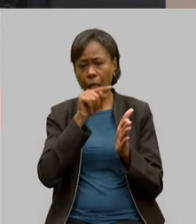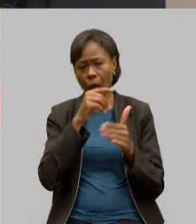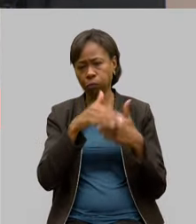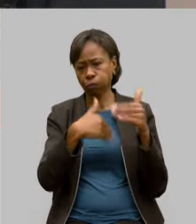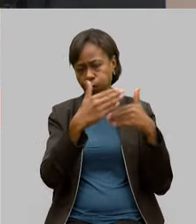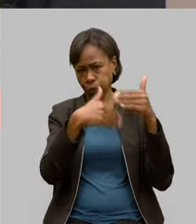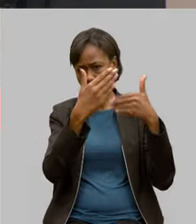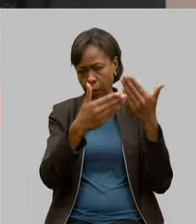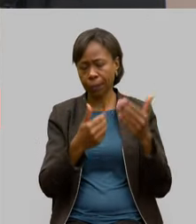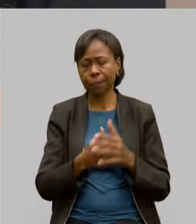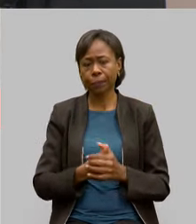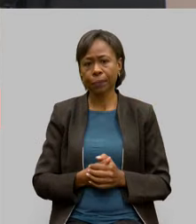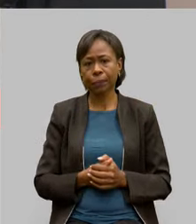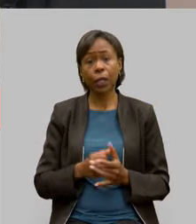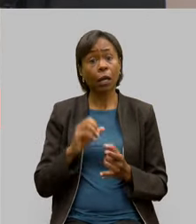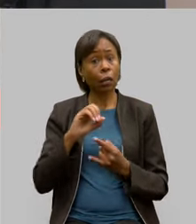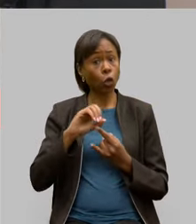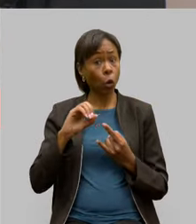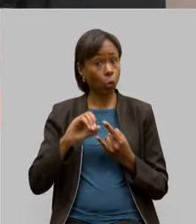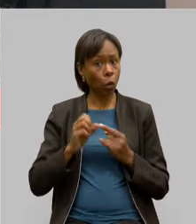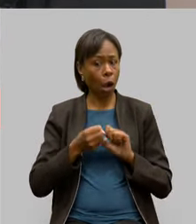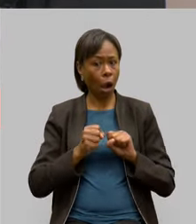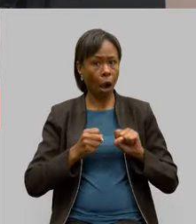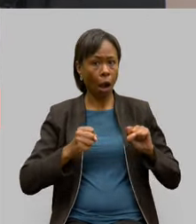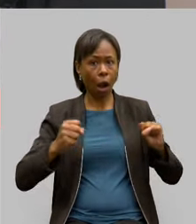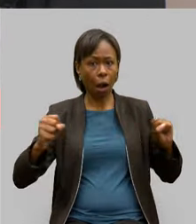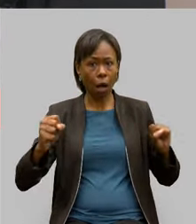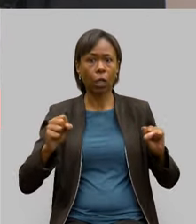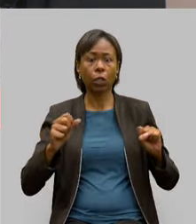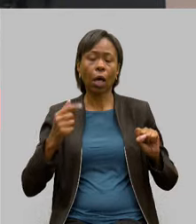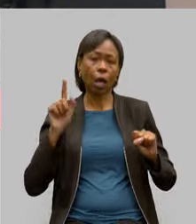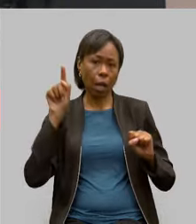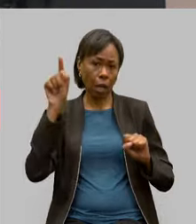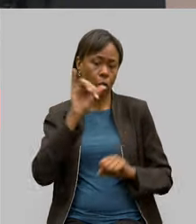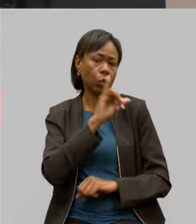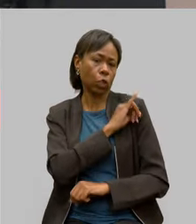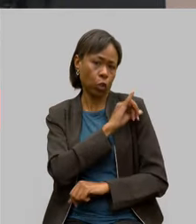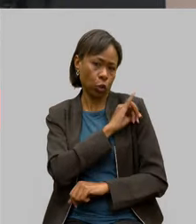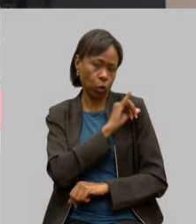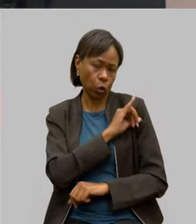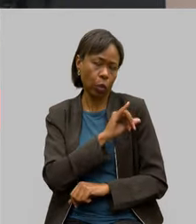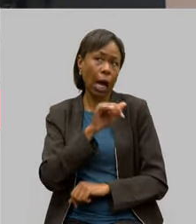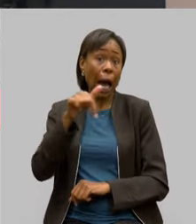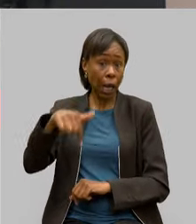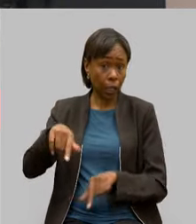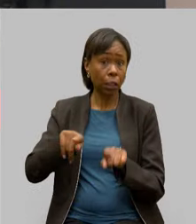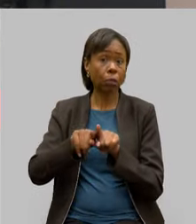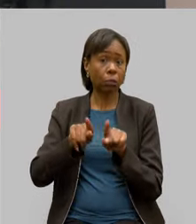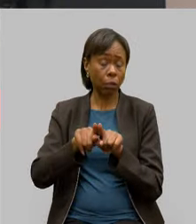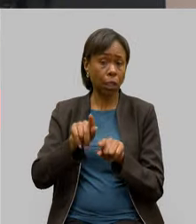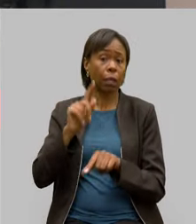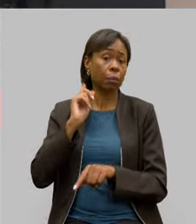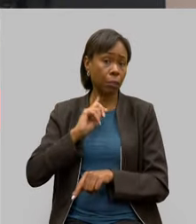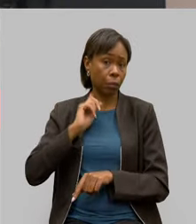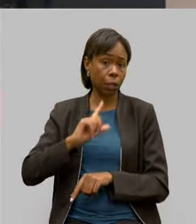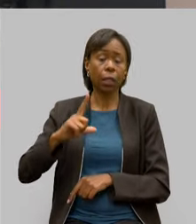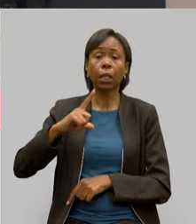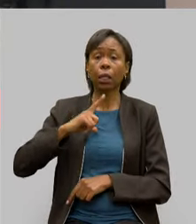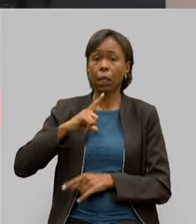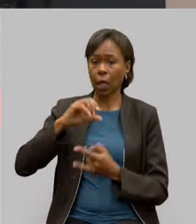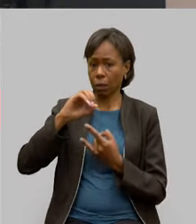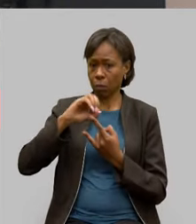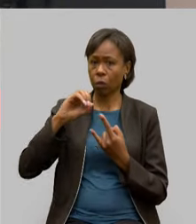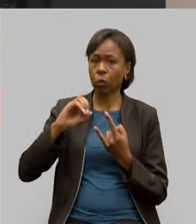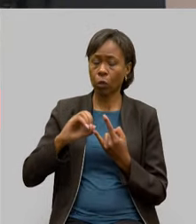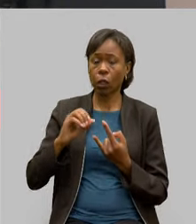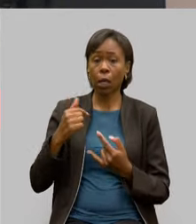tá então assim a Fiocruz ela é muito grande né Eu sou lá do Rio de Janeiro mas como vocês sabem tem Fiocruz aqui em Minas Gerais que o Instituto ren rachu